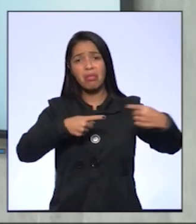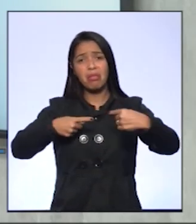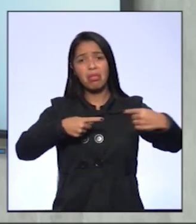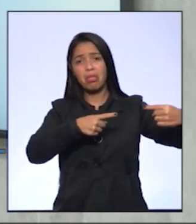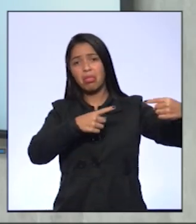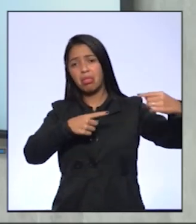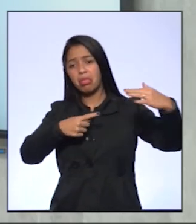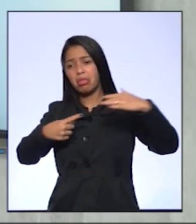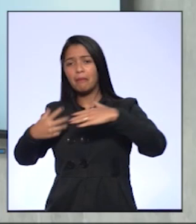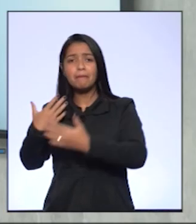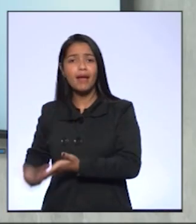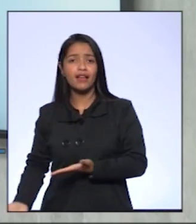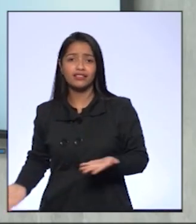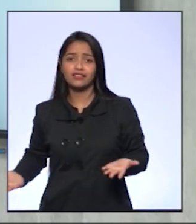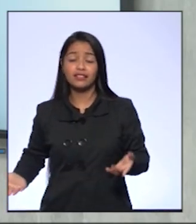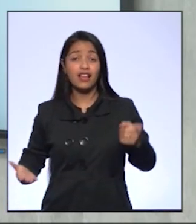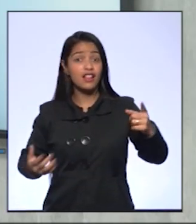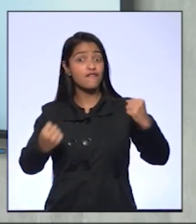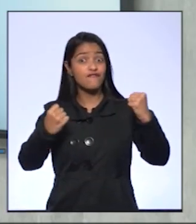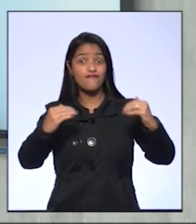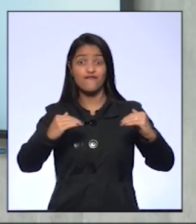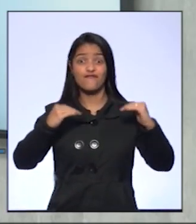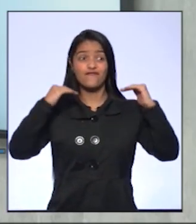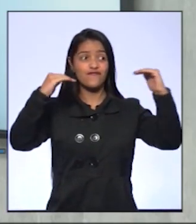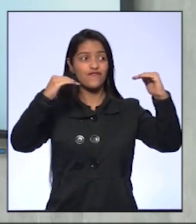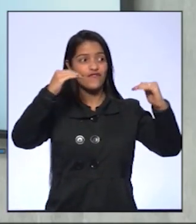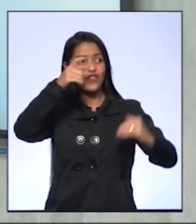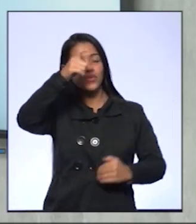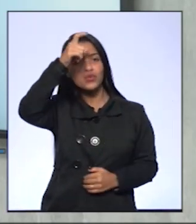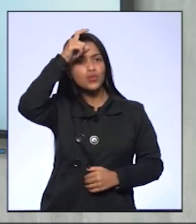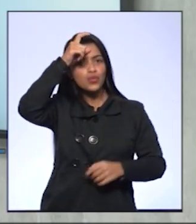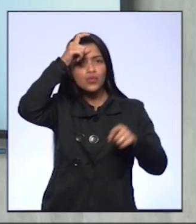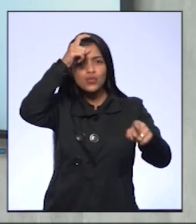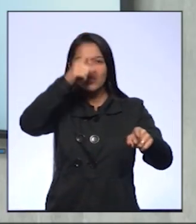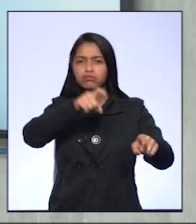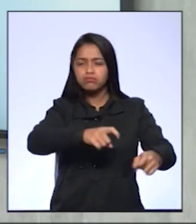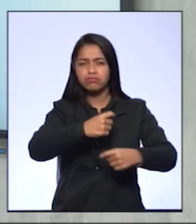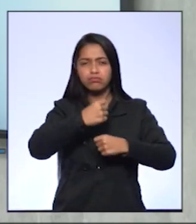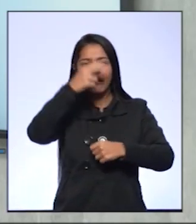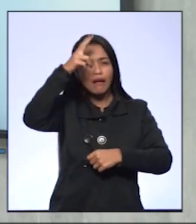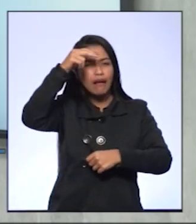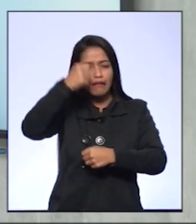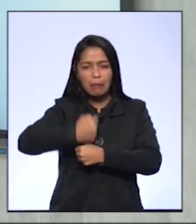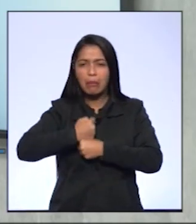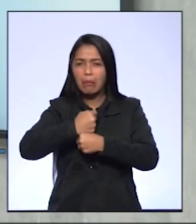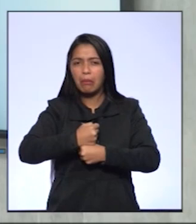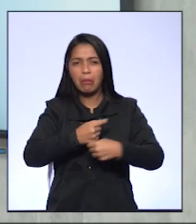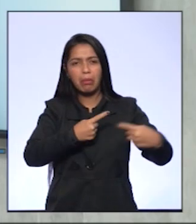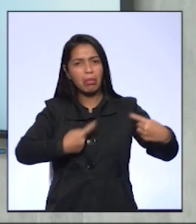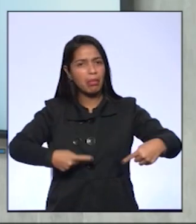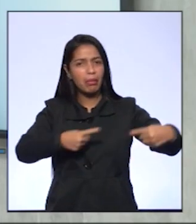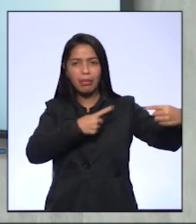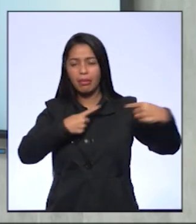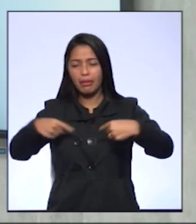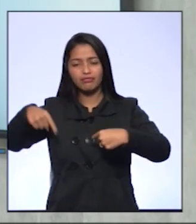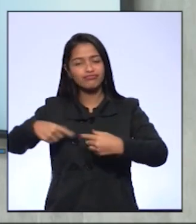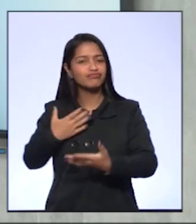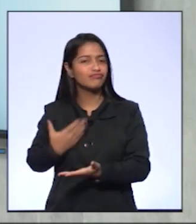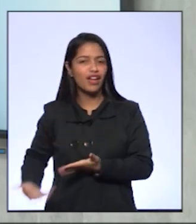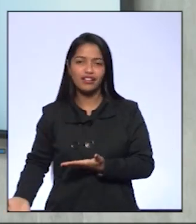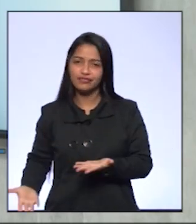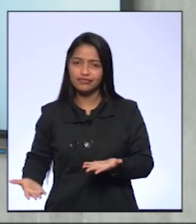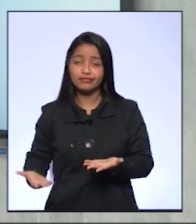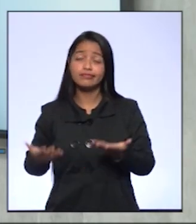lutam demais. O Império Turco Otomano era poderosíssimo. E os cavaleiros apanhando. Portanto, as cruzadas, que era para expandir